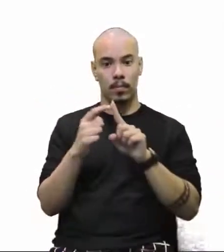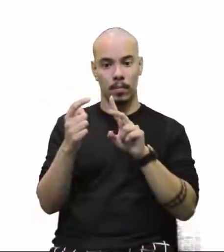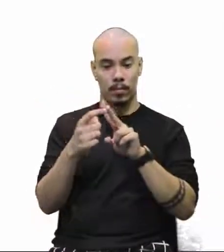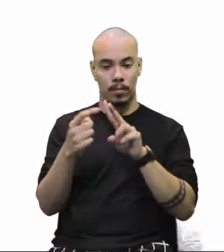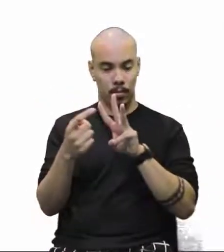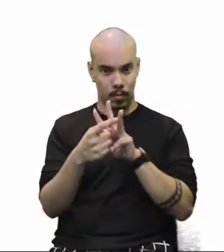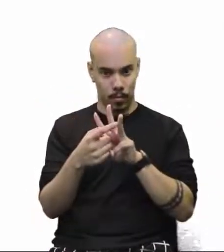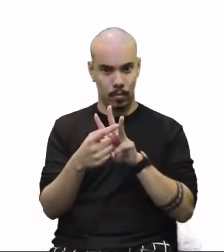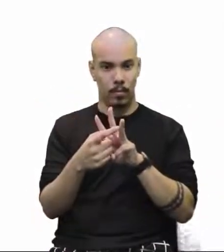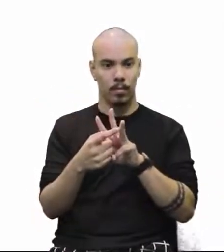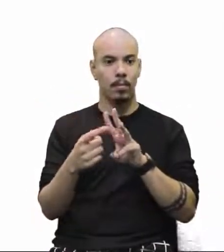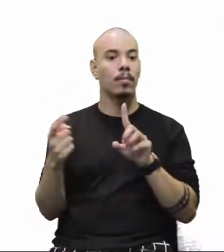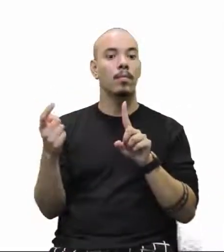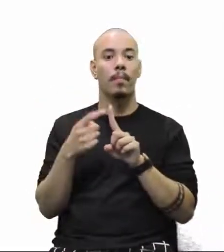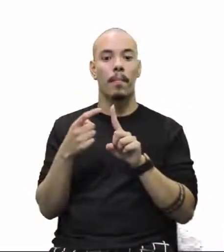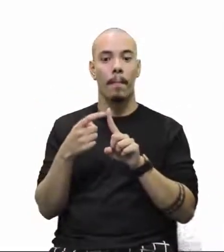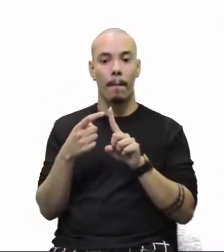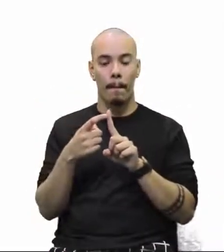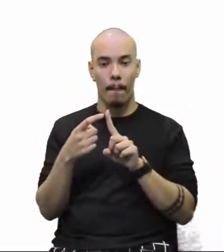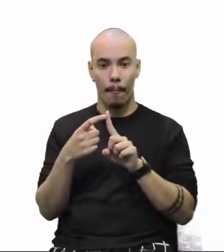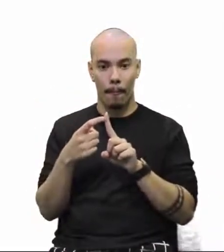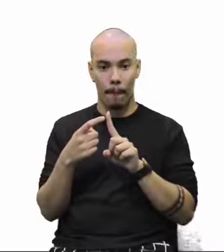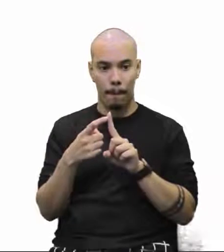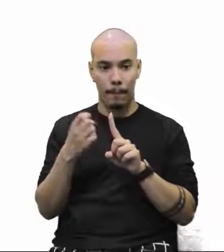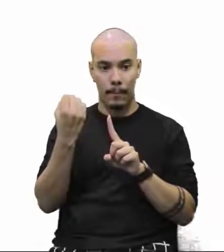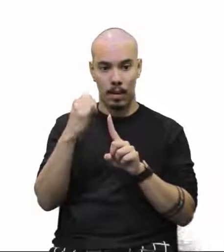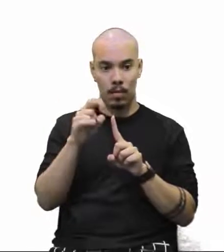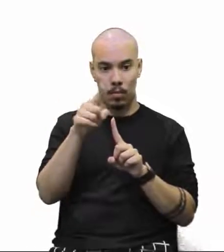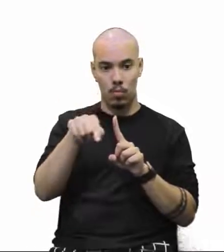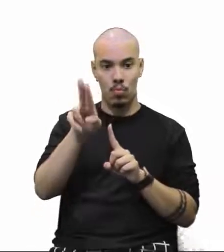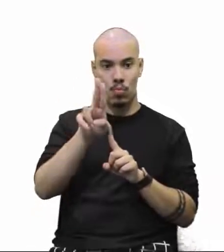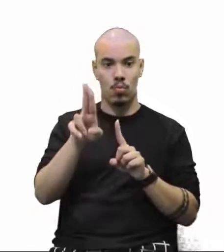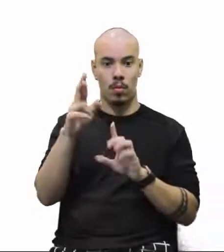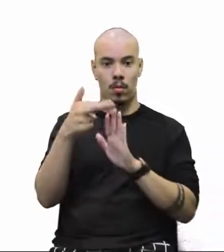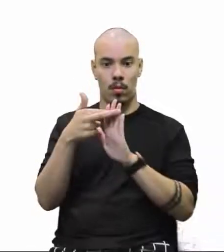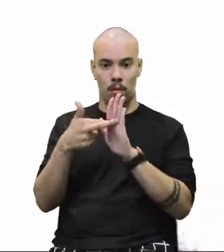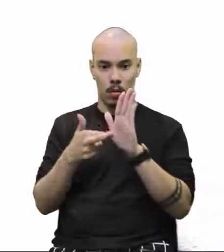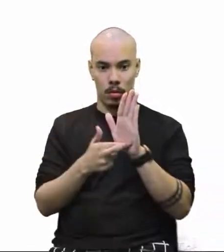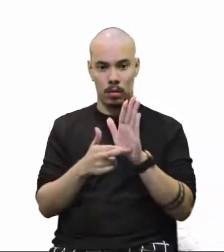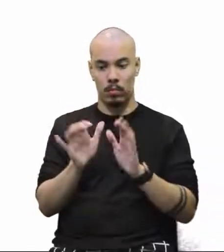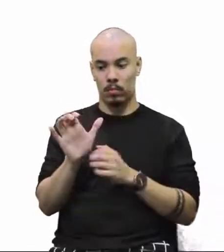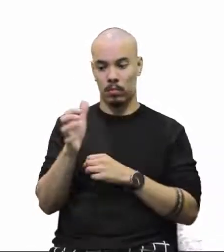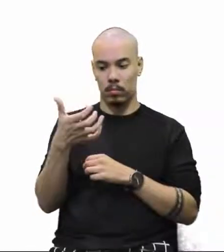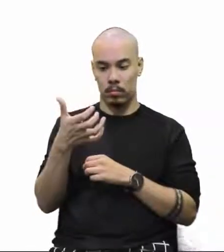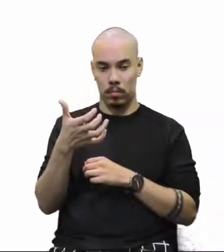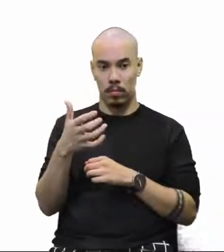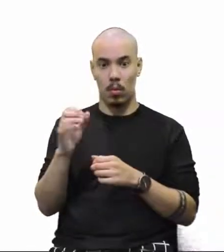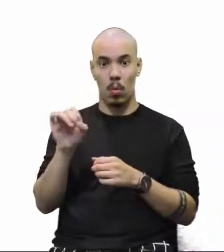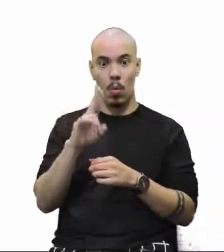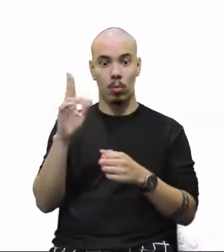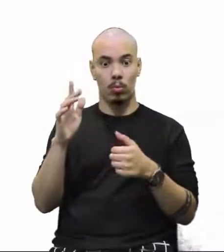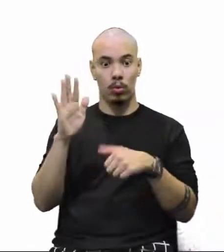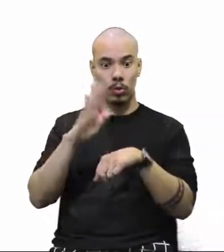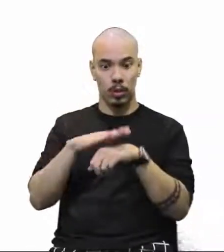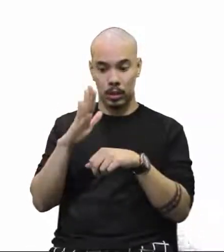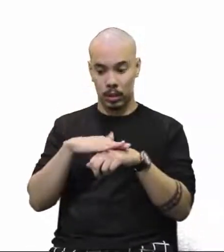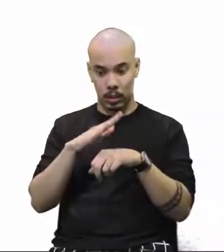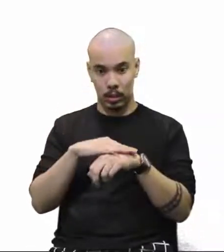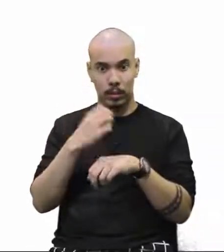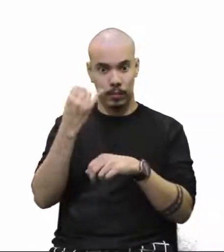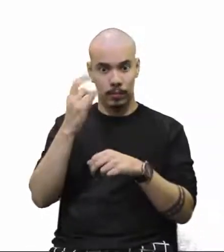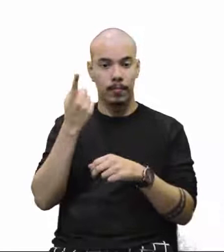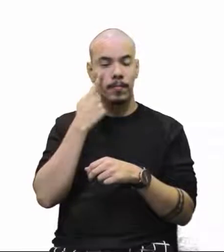Primeiro, vamos lá, fazer um por um. Se você usar a regra da mão direita, você vai ver aí velocidade, polegar